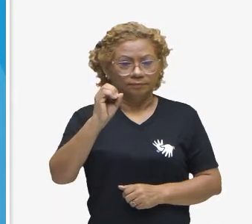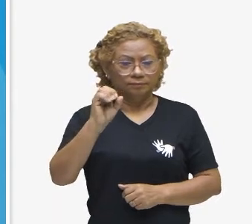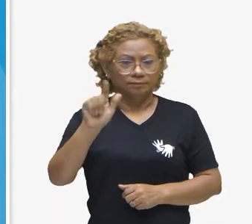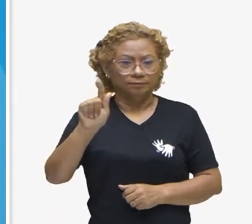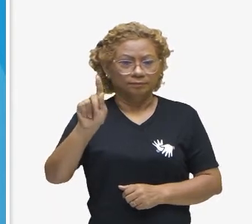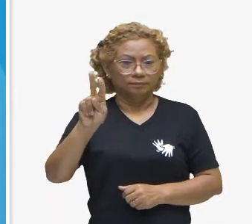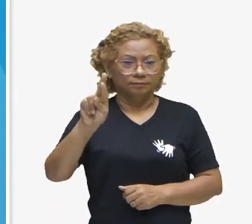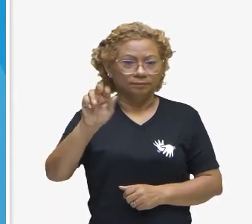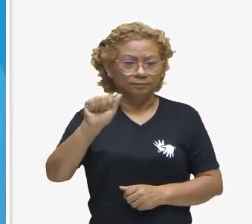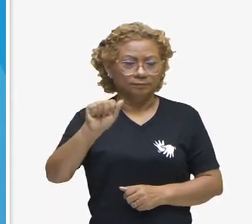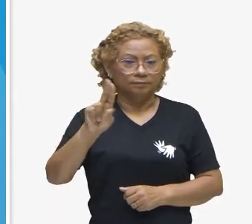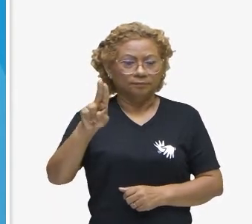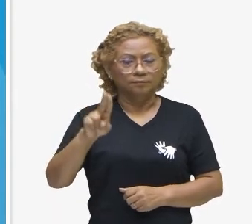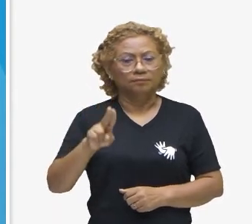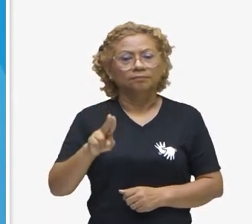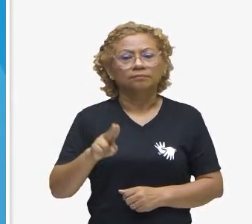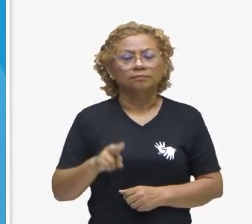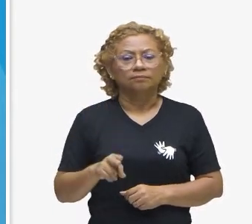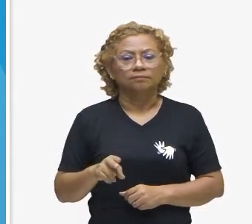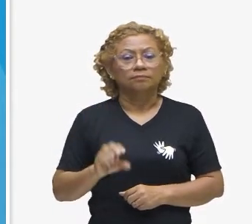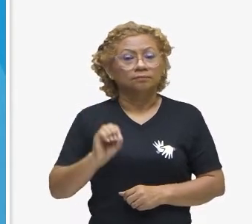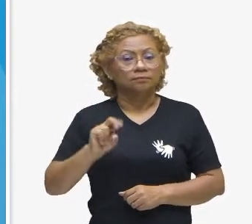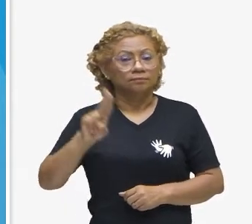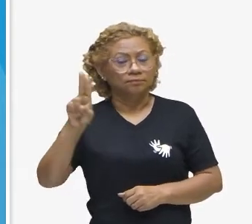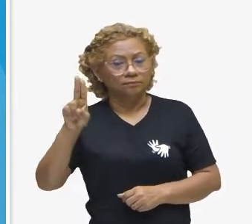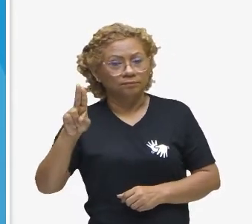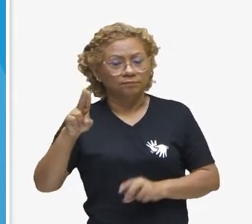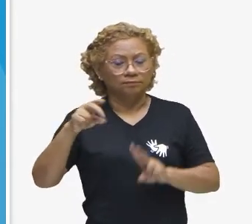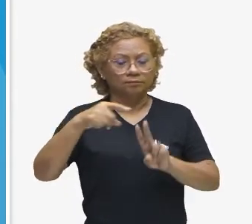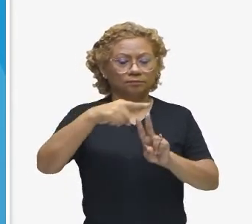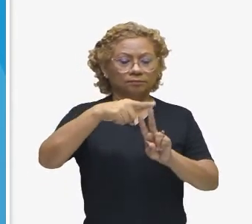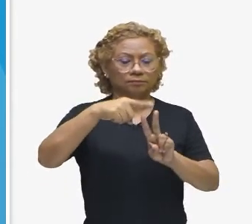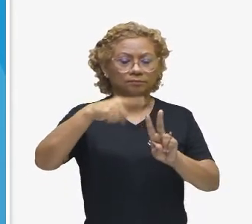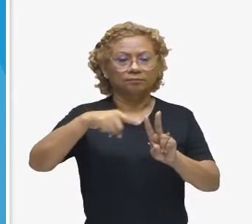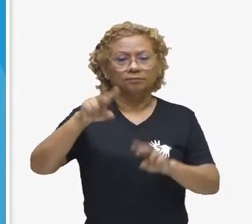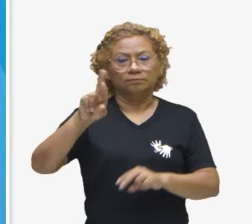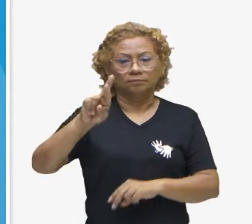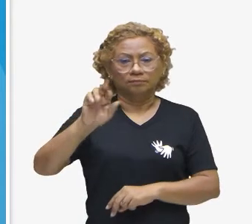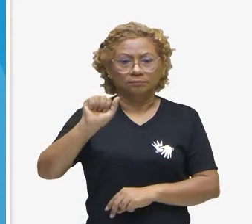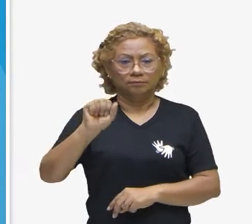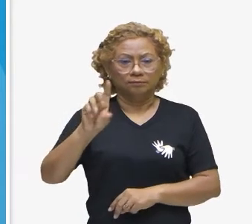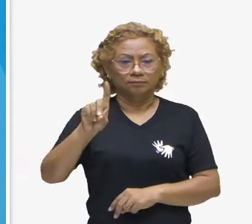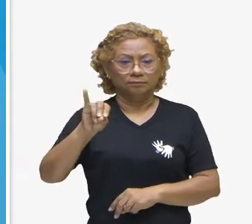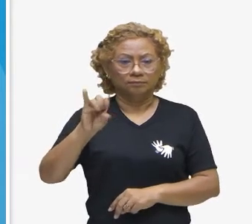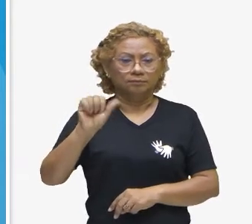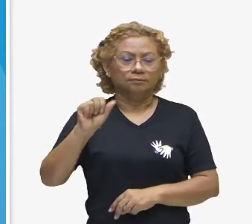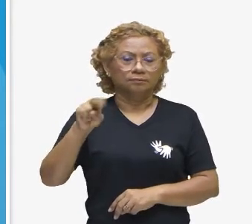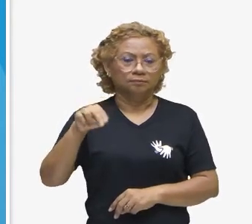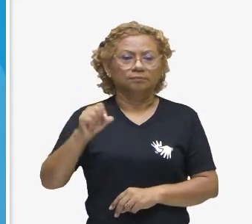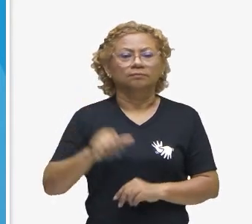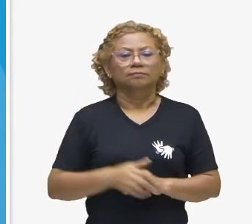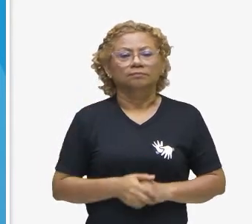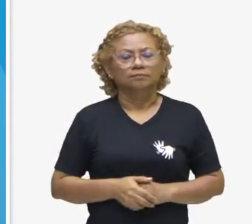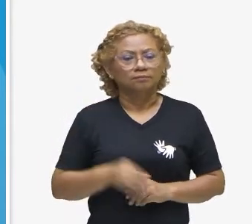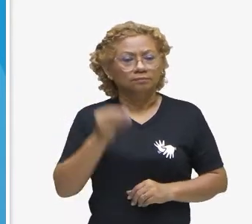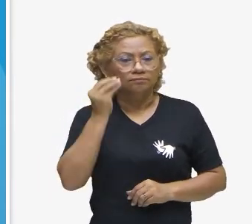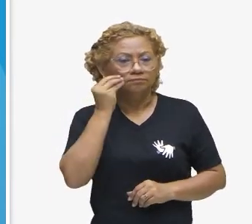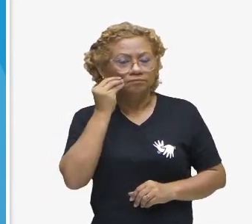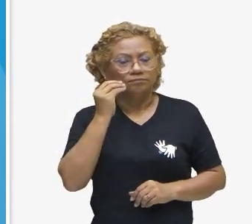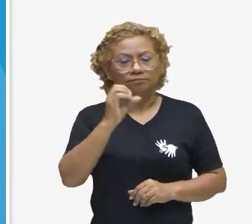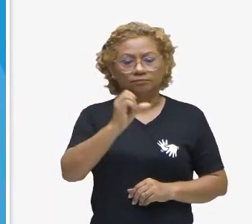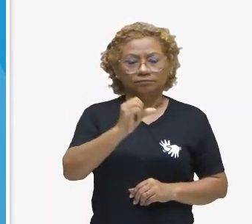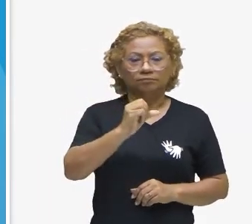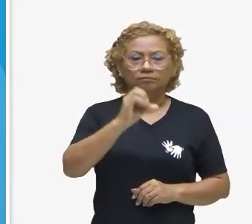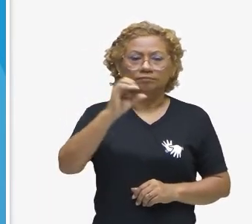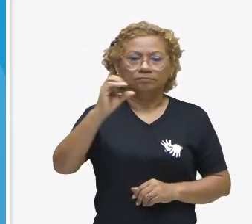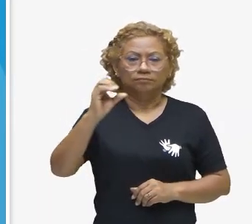gente usa sempre 0, 90, 180, 270, 360, mas também podemos usar outros valores,